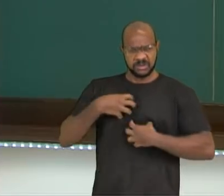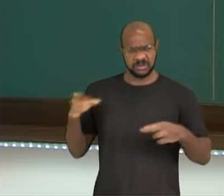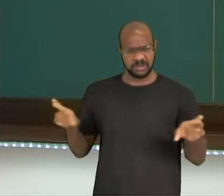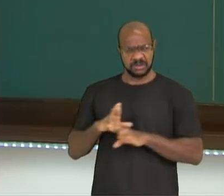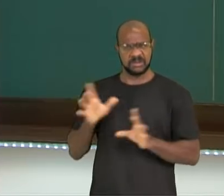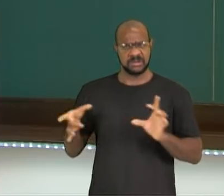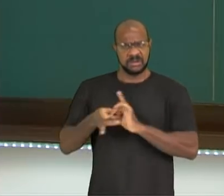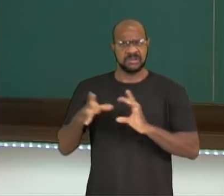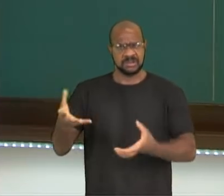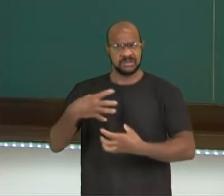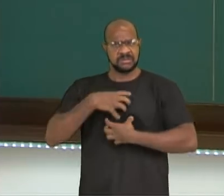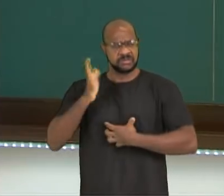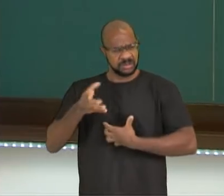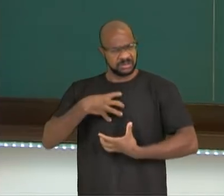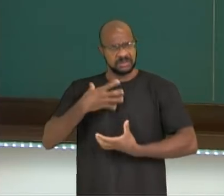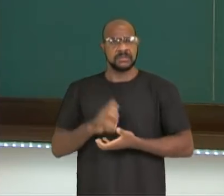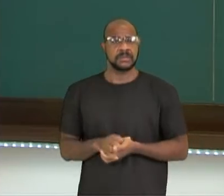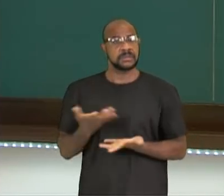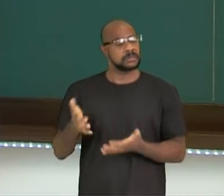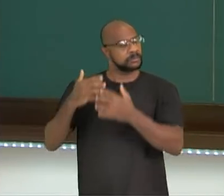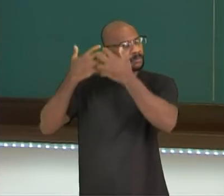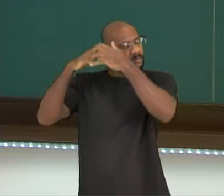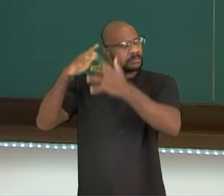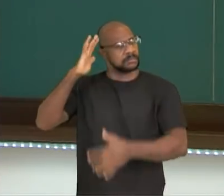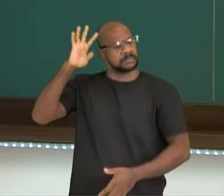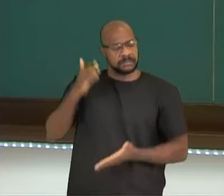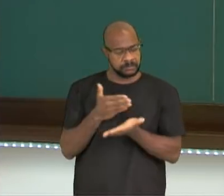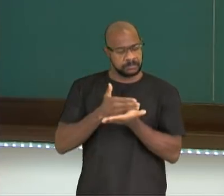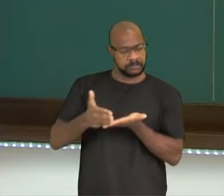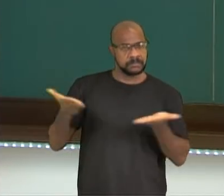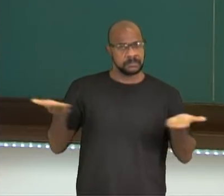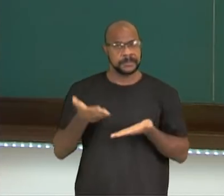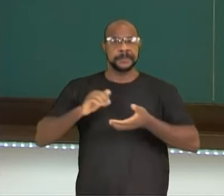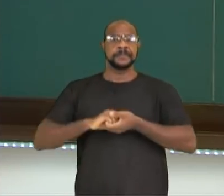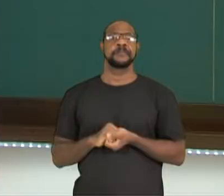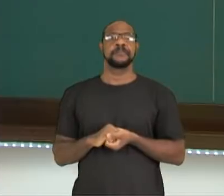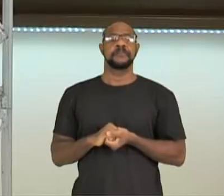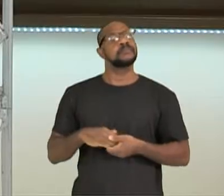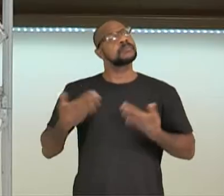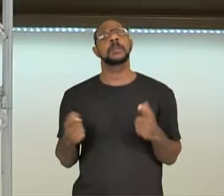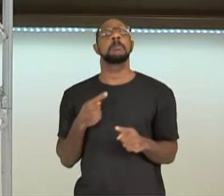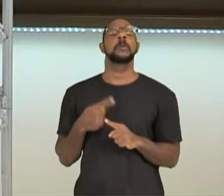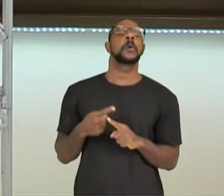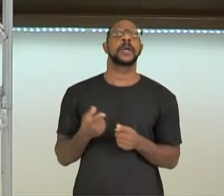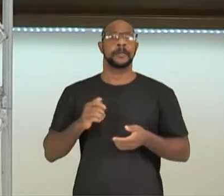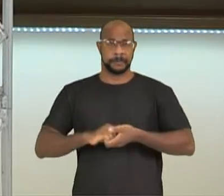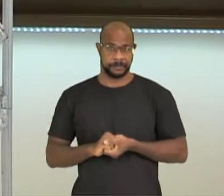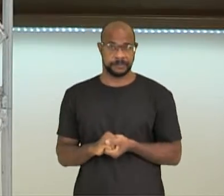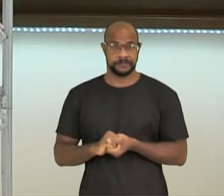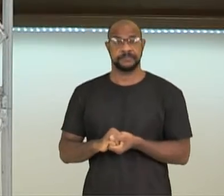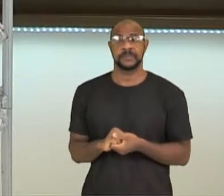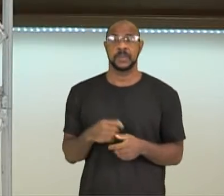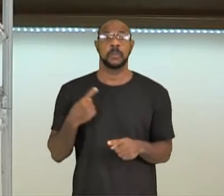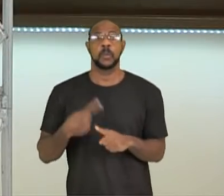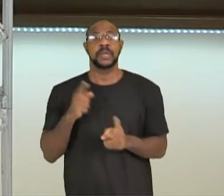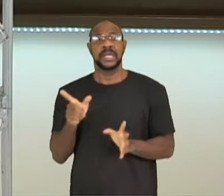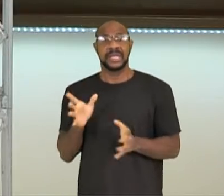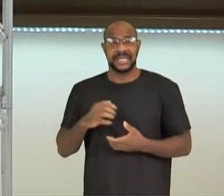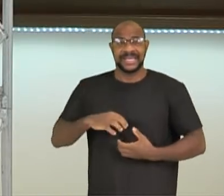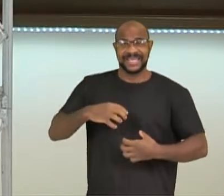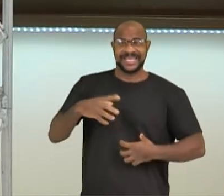Com essas reflexões, a gente dá início, então, a esta aula. Por quê? Porque esses sinais,